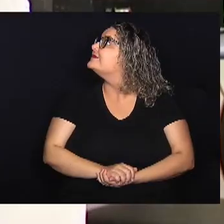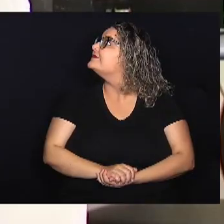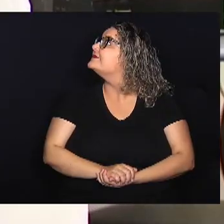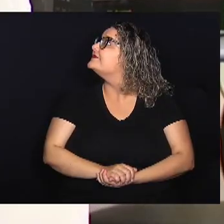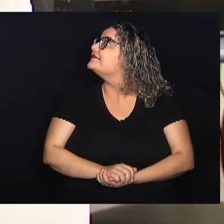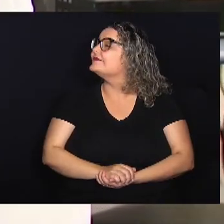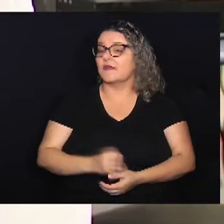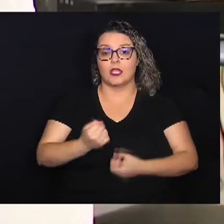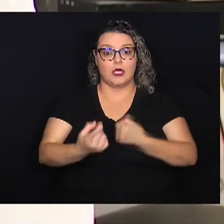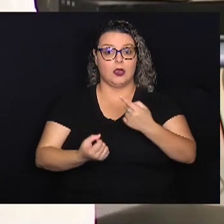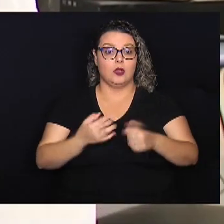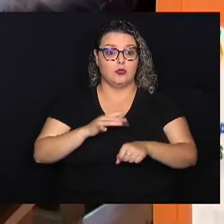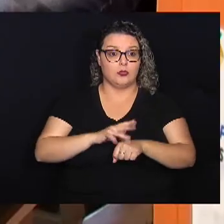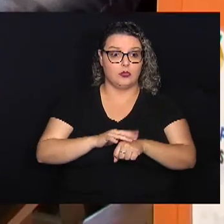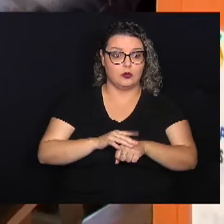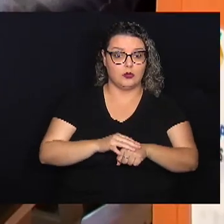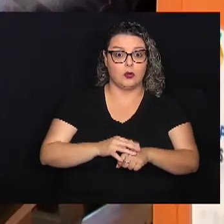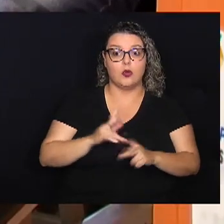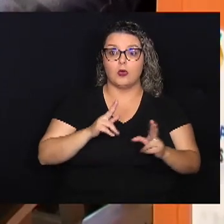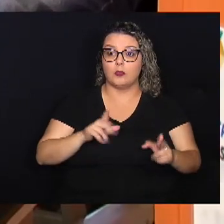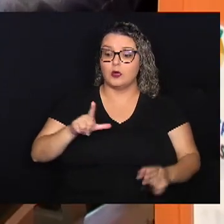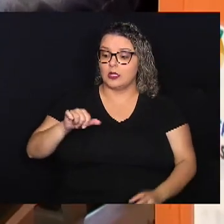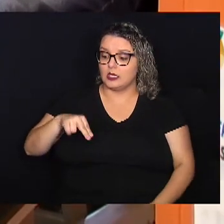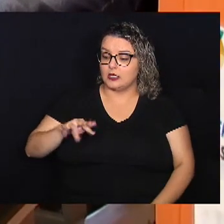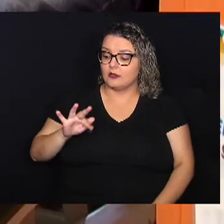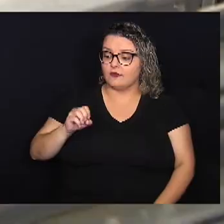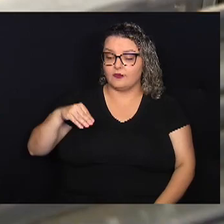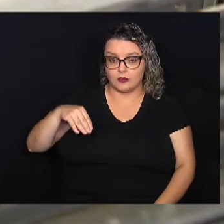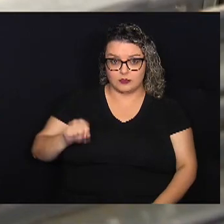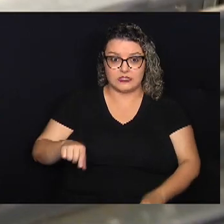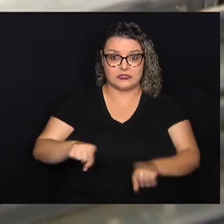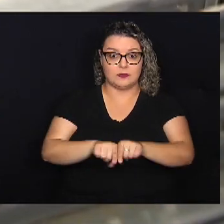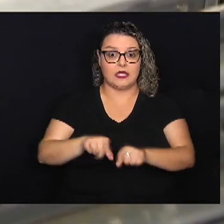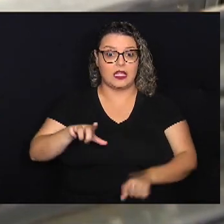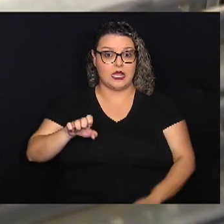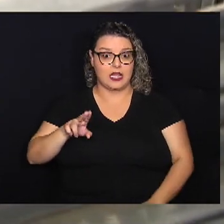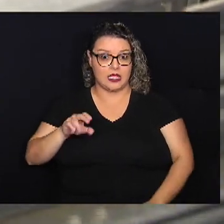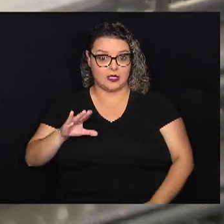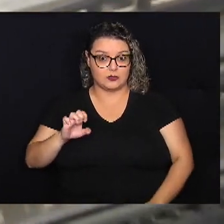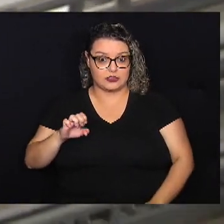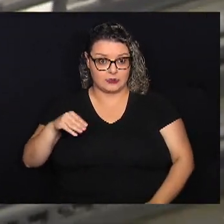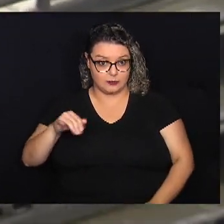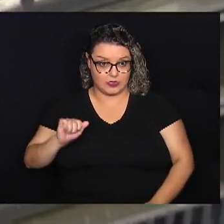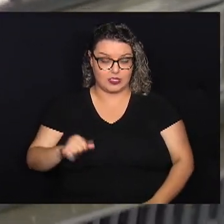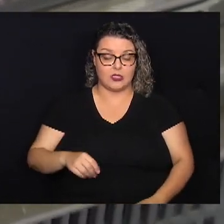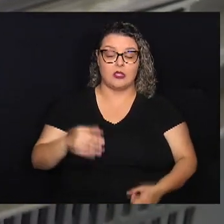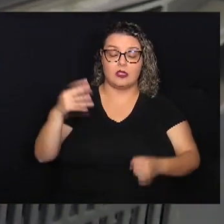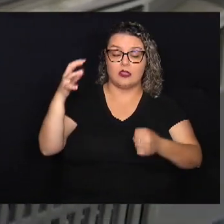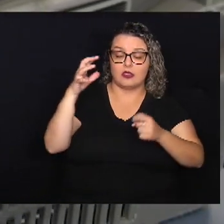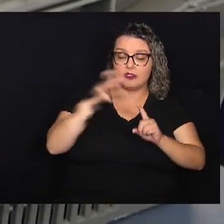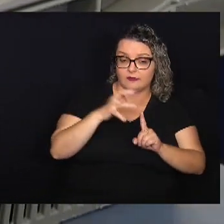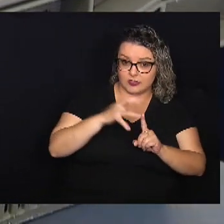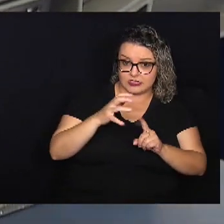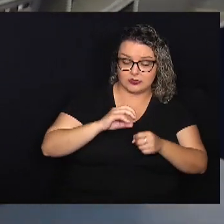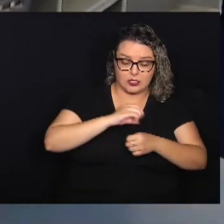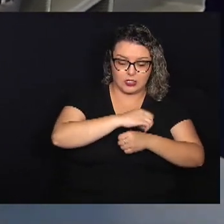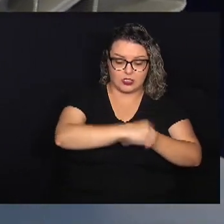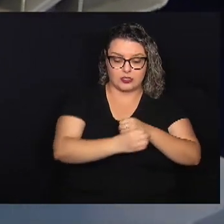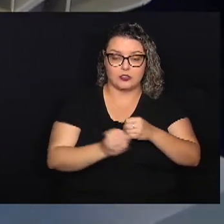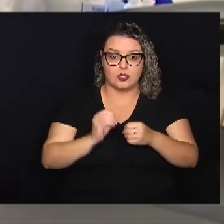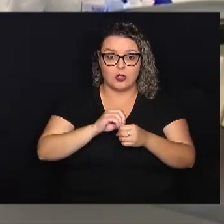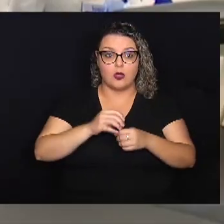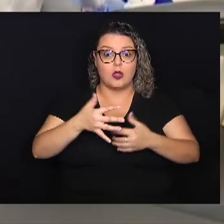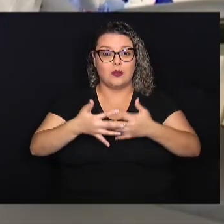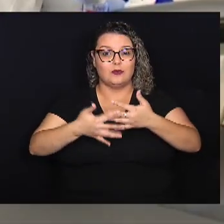Algumas doenças, como os linfomas e a leucemia, afetam as células do sangue, prejudicando o funcionamento da